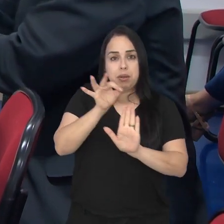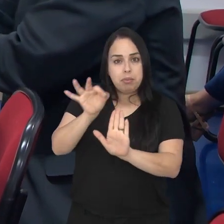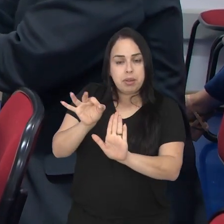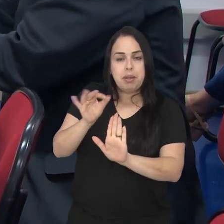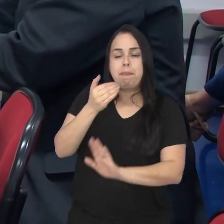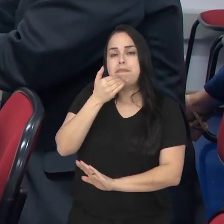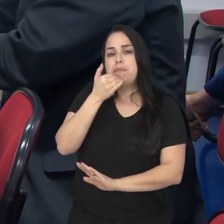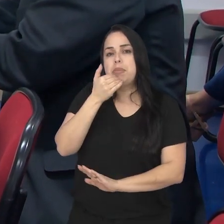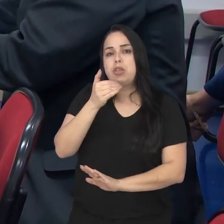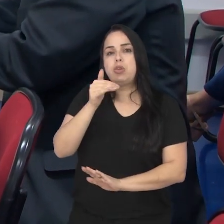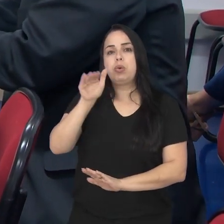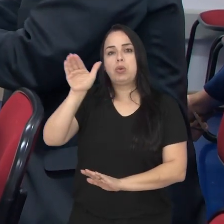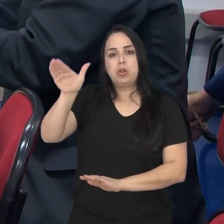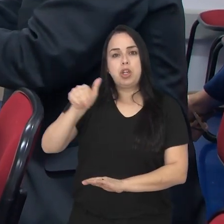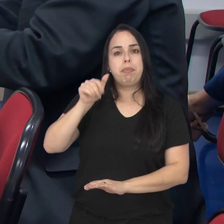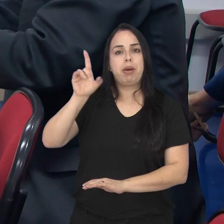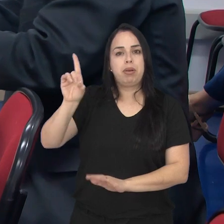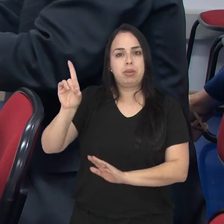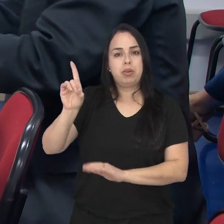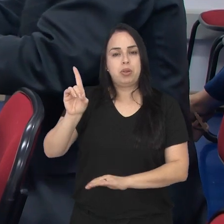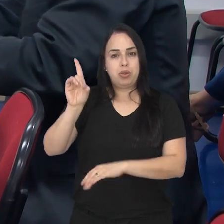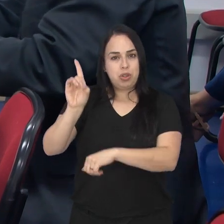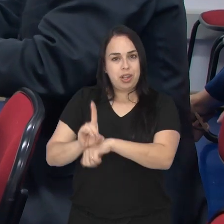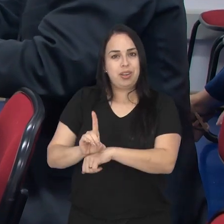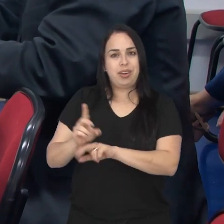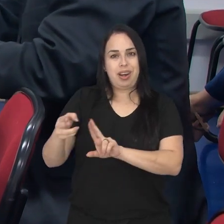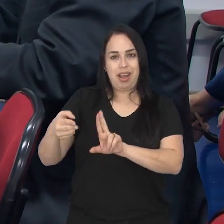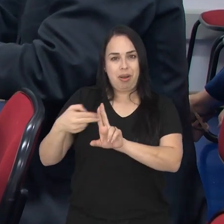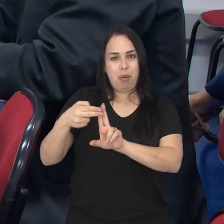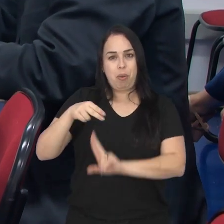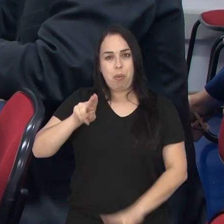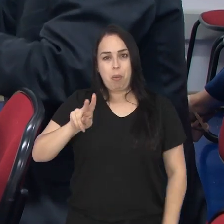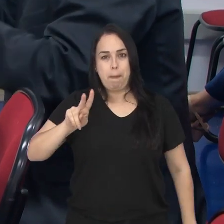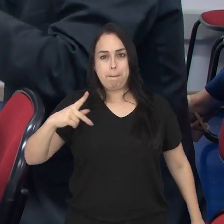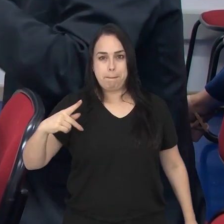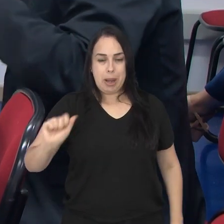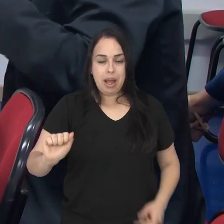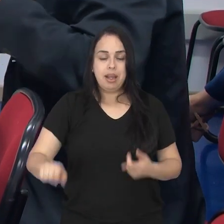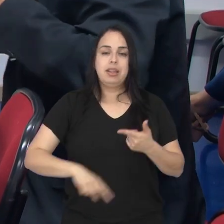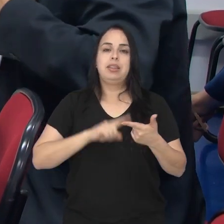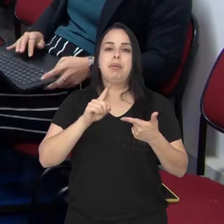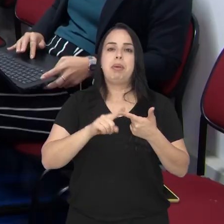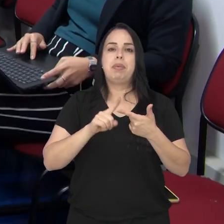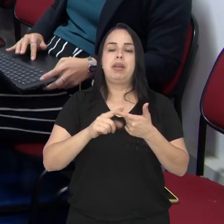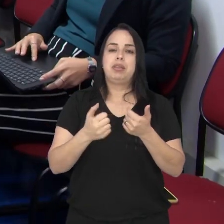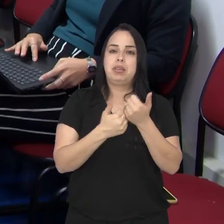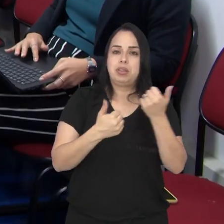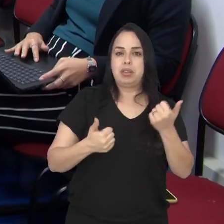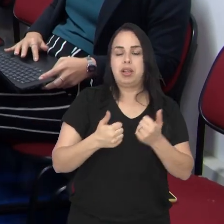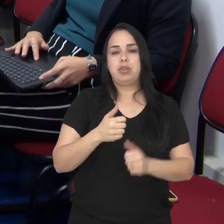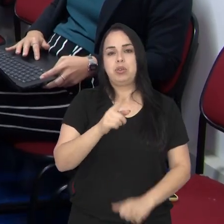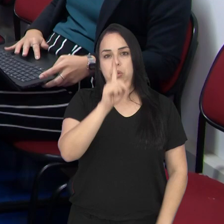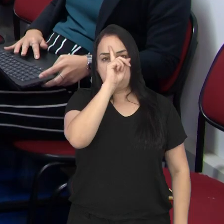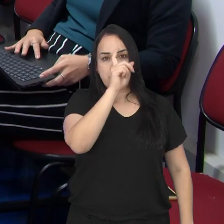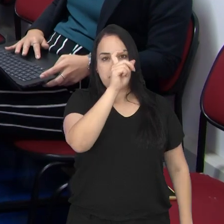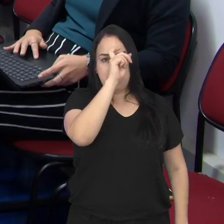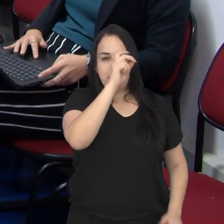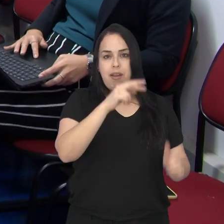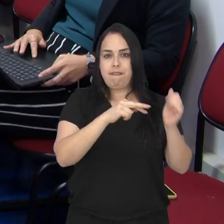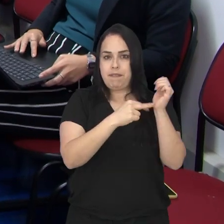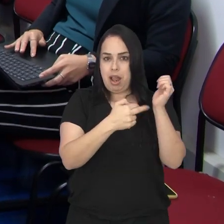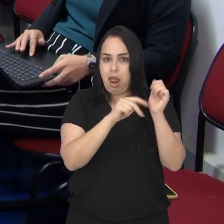encaminhamento foi pedido a convocação do diretor das upas e UBS do município e do superintendente do Hospital